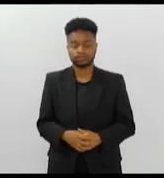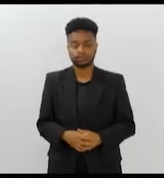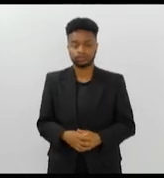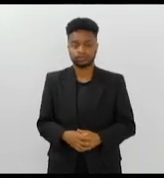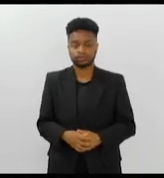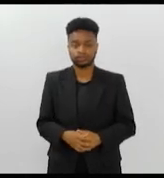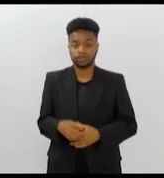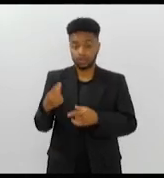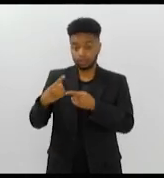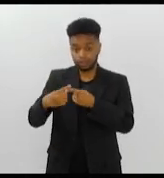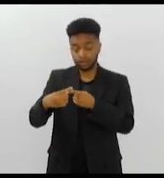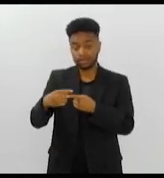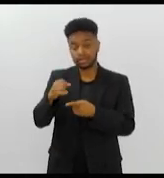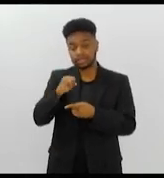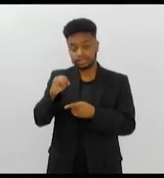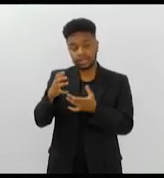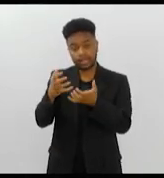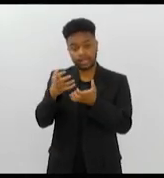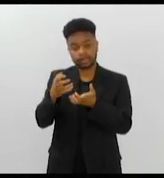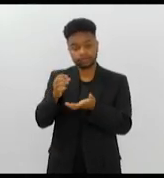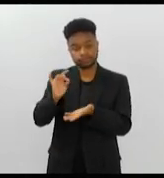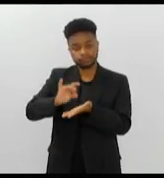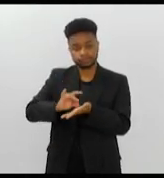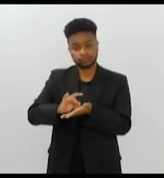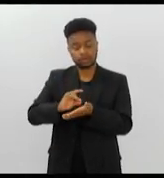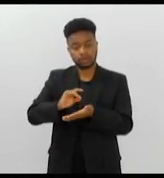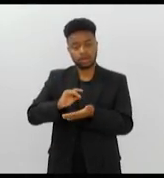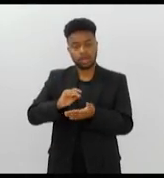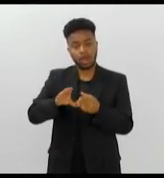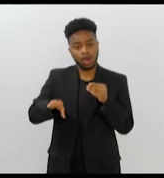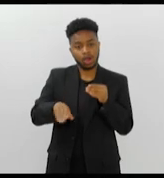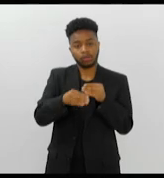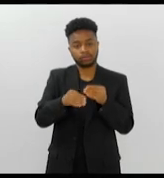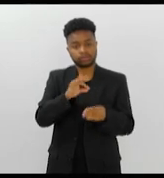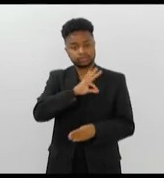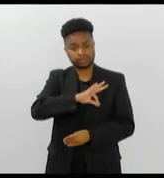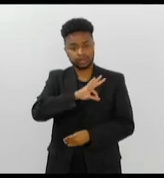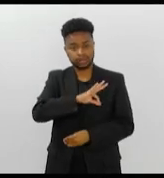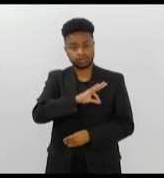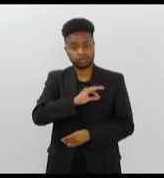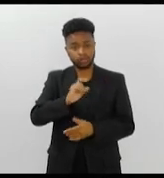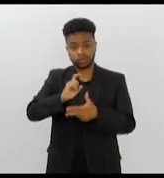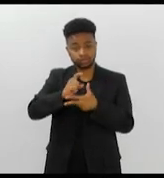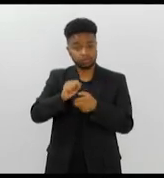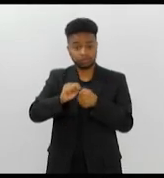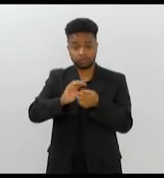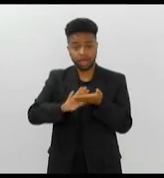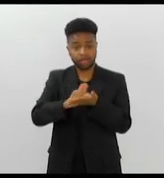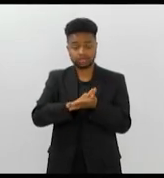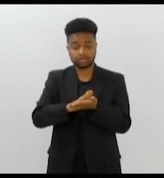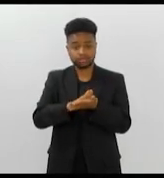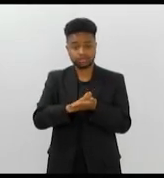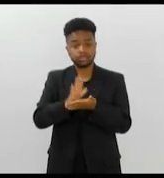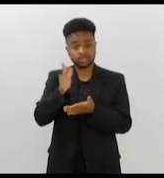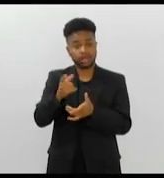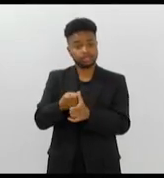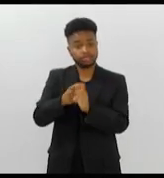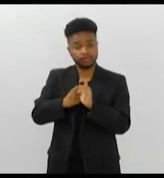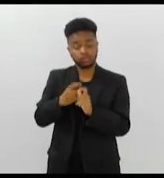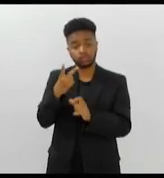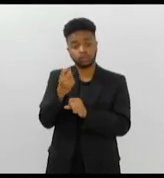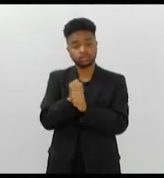quer dar uma reposição salarial o Executivo não dá tá devendo 2 anos de